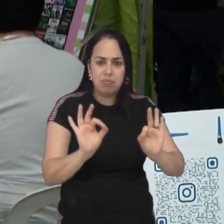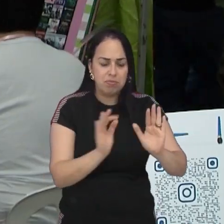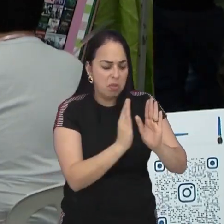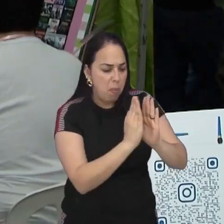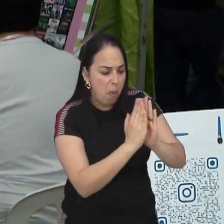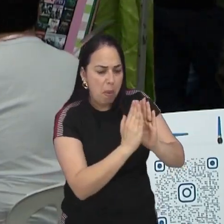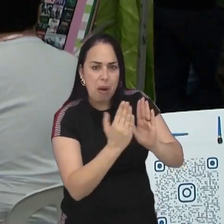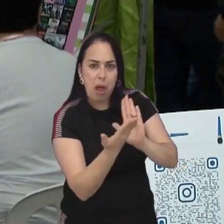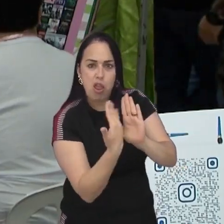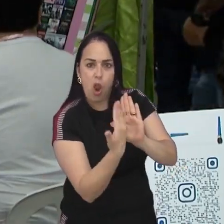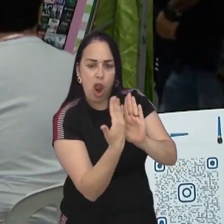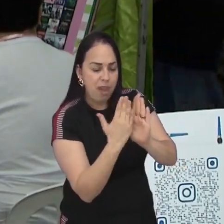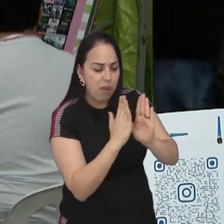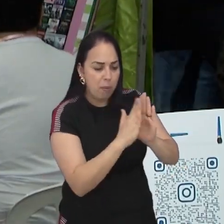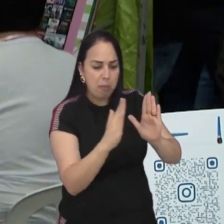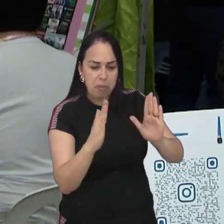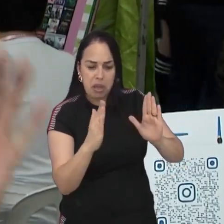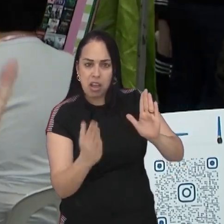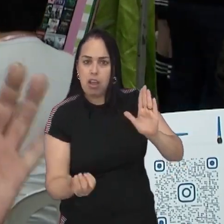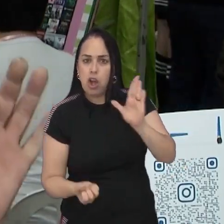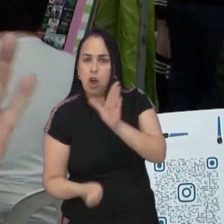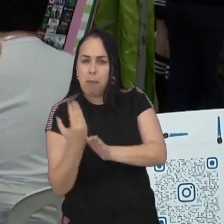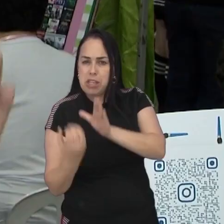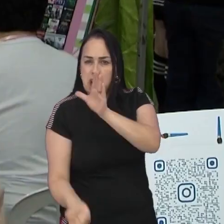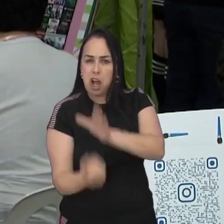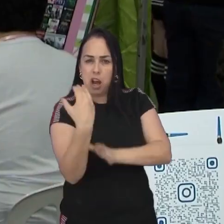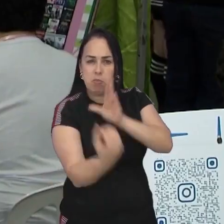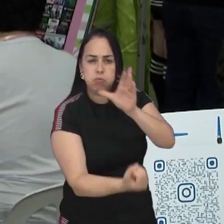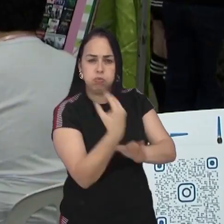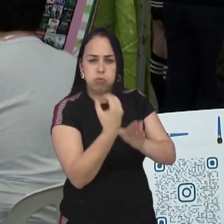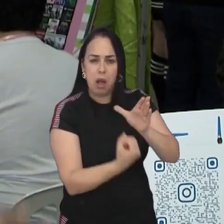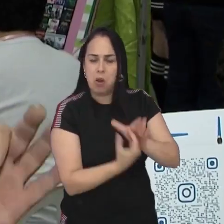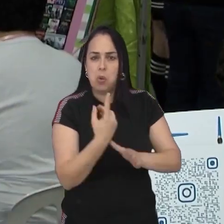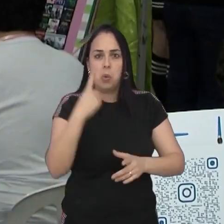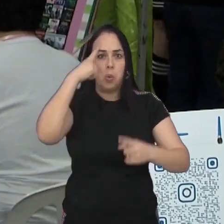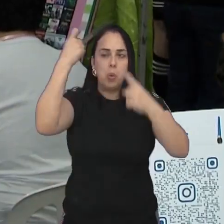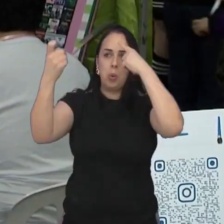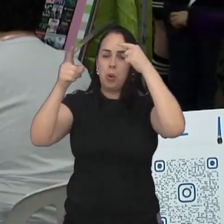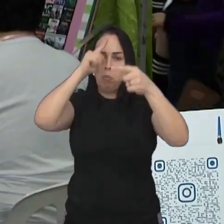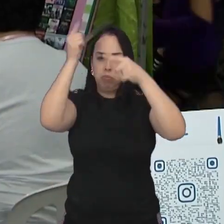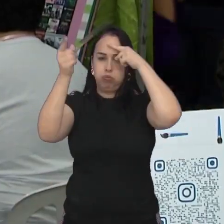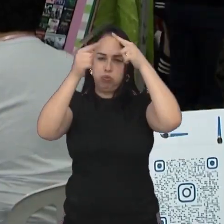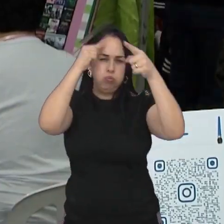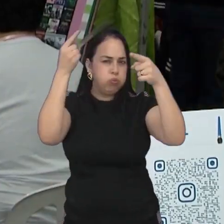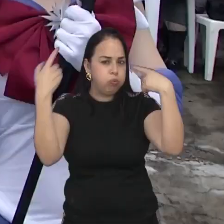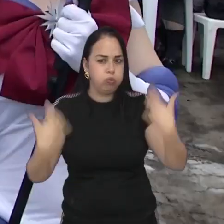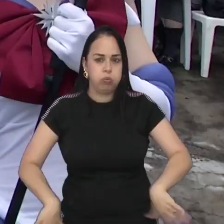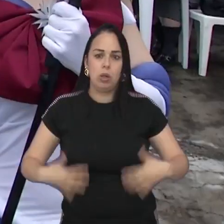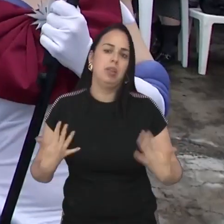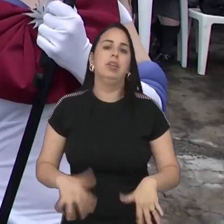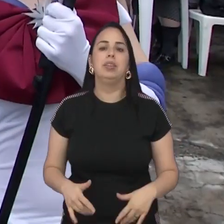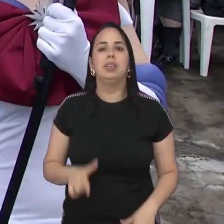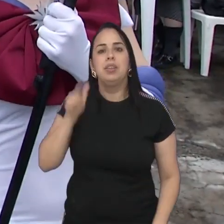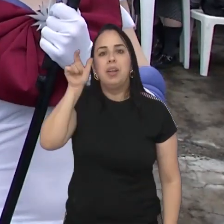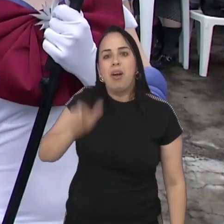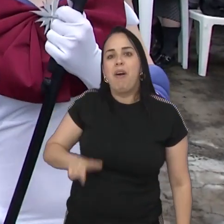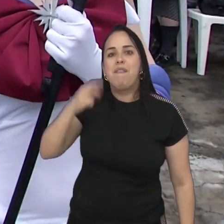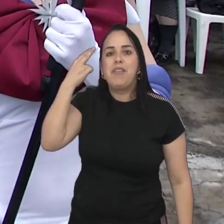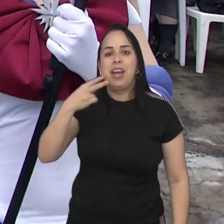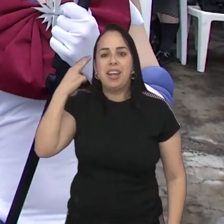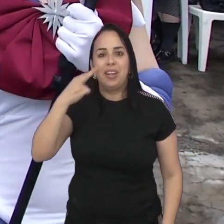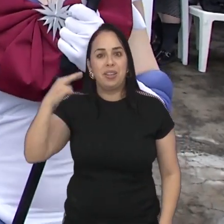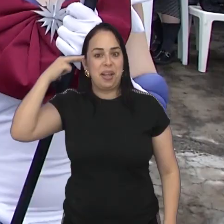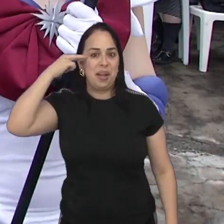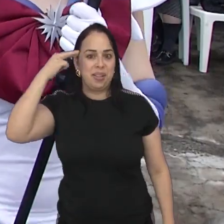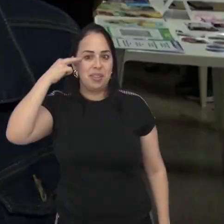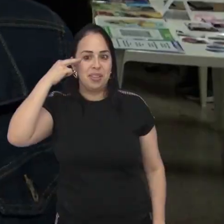cenários. Aí eu comecei a criar um monte. A criatividade não tem limite, né? Os vereadores Rogério